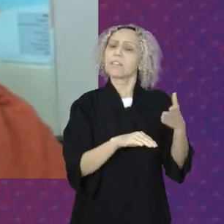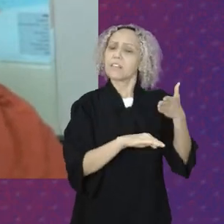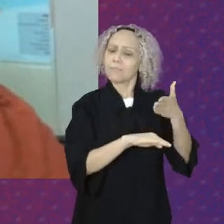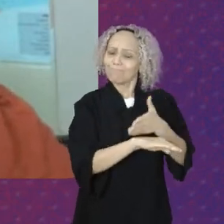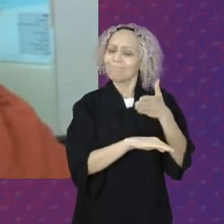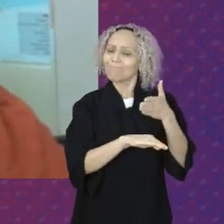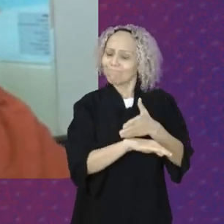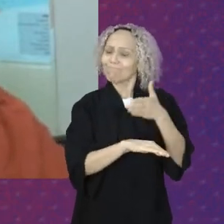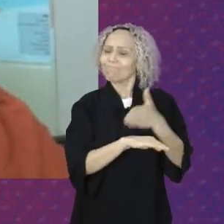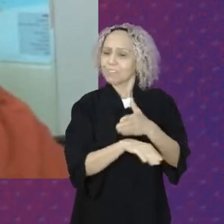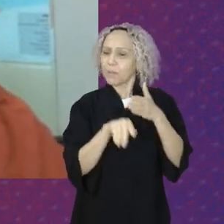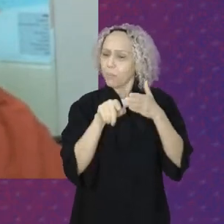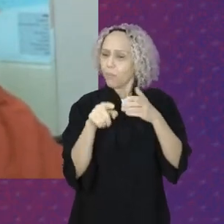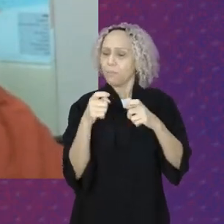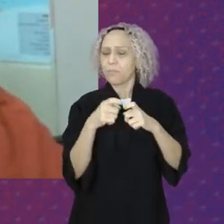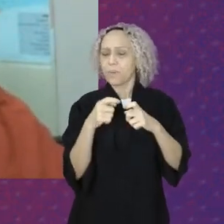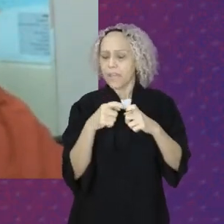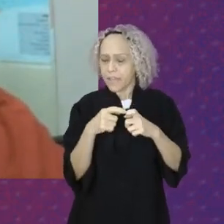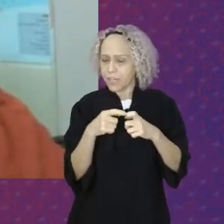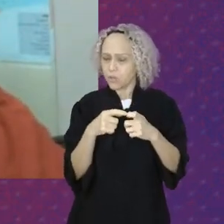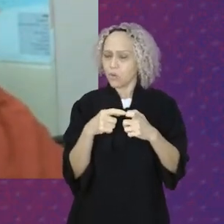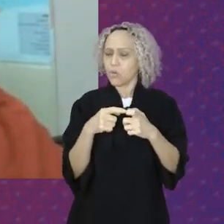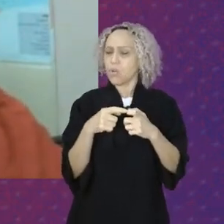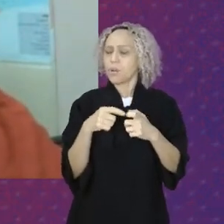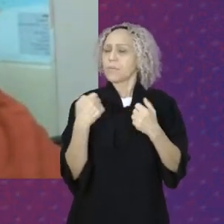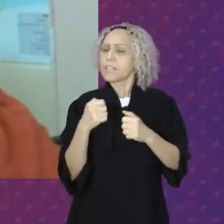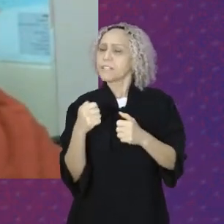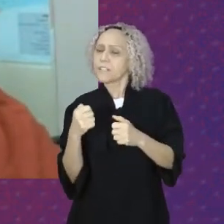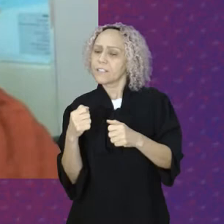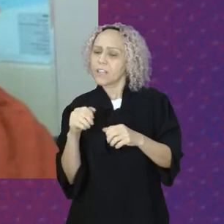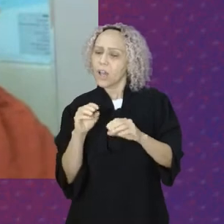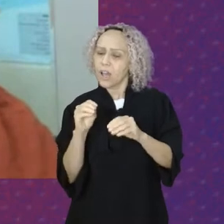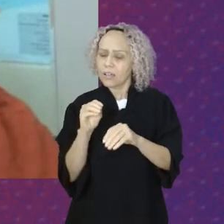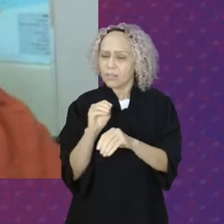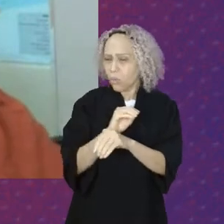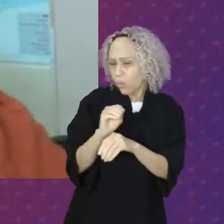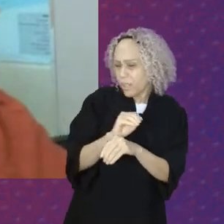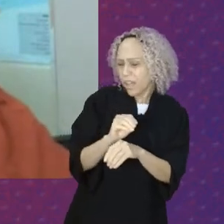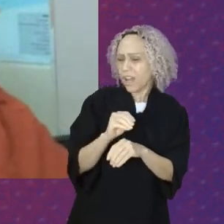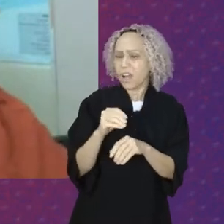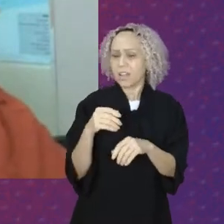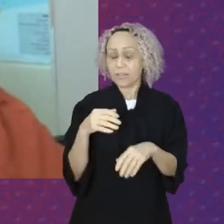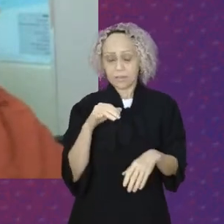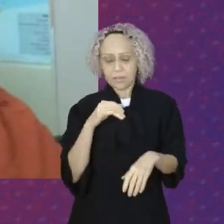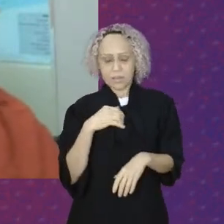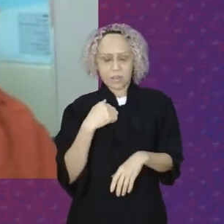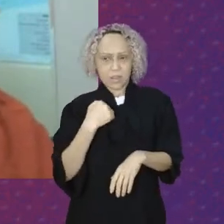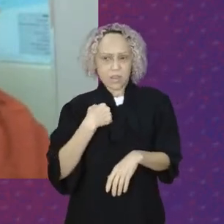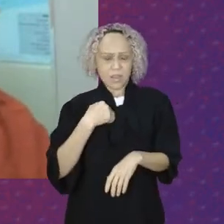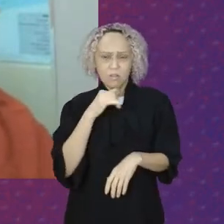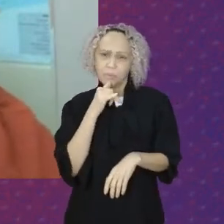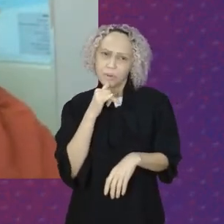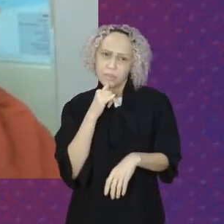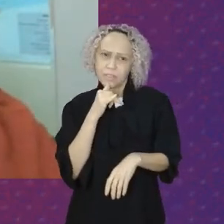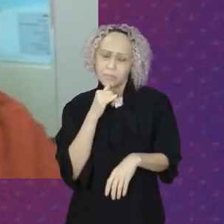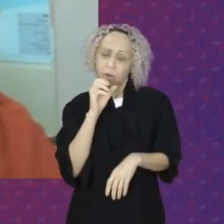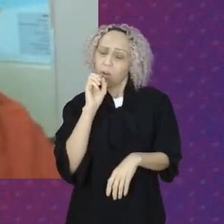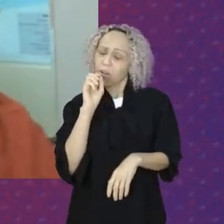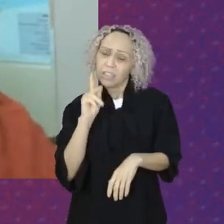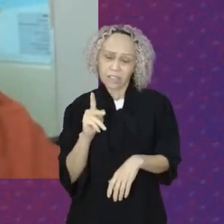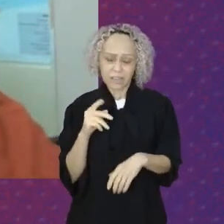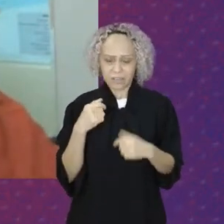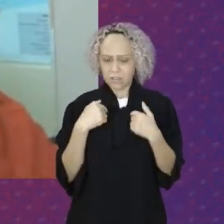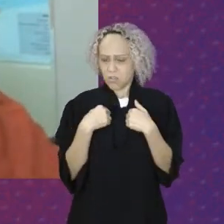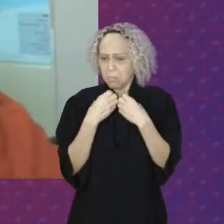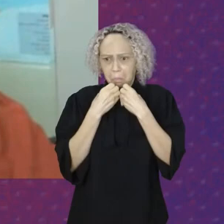Eu volto a dizer para vocês, eu estou num lugar de privilégio, porque eu tive acompanhamento, eu tive rede de apoio, mas essa não é a